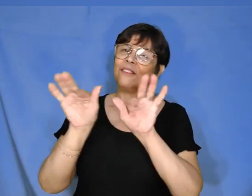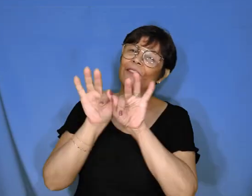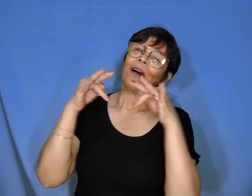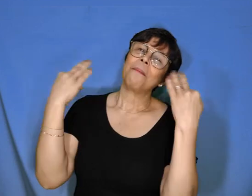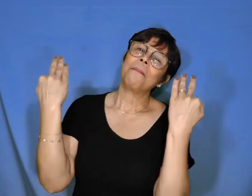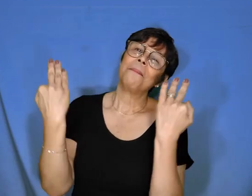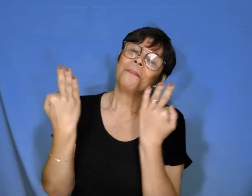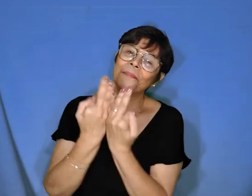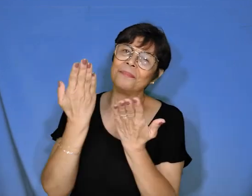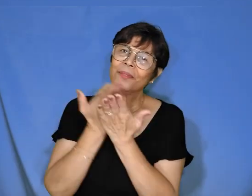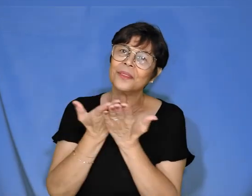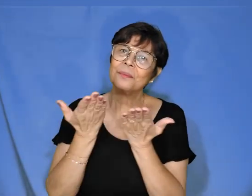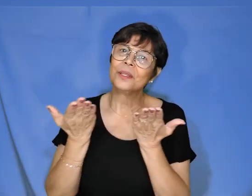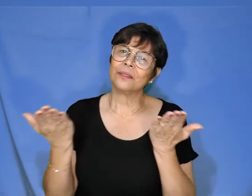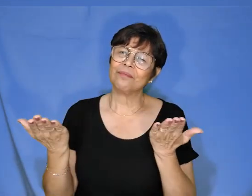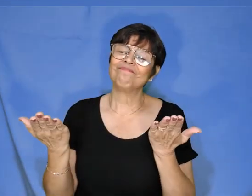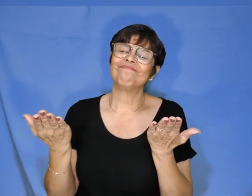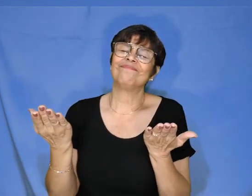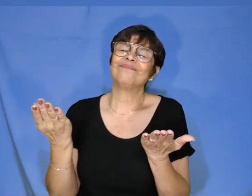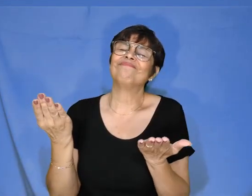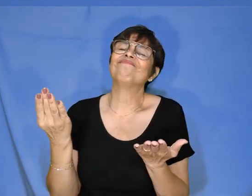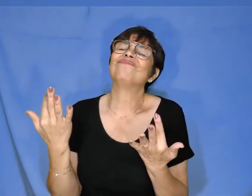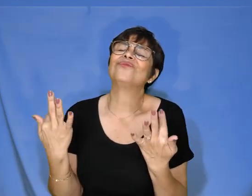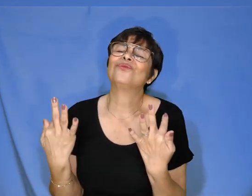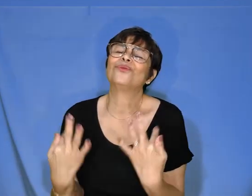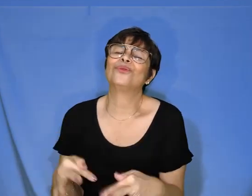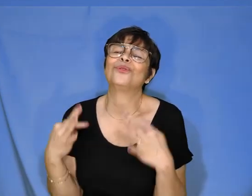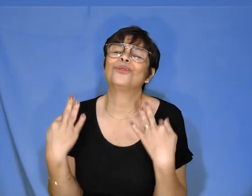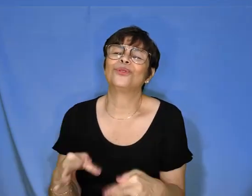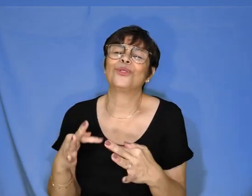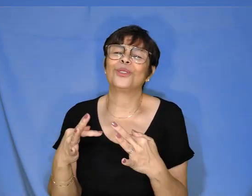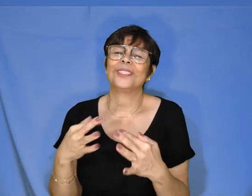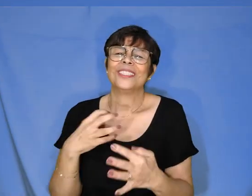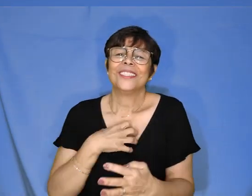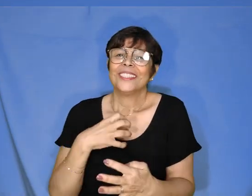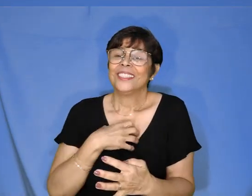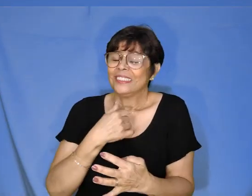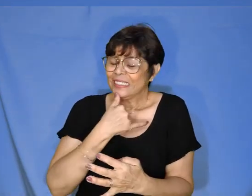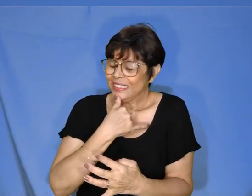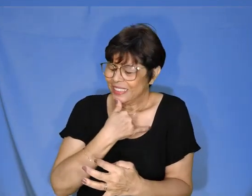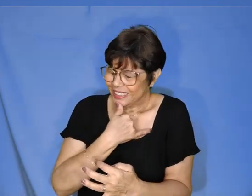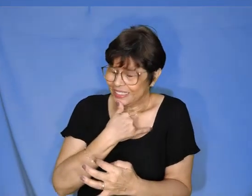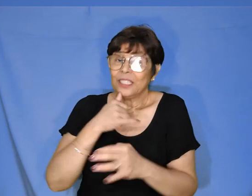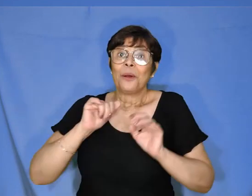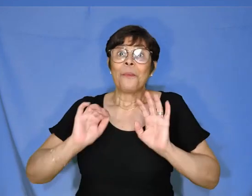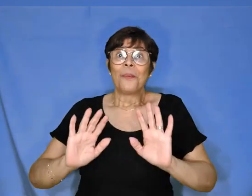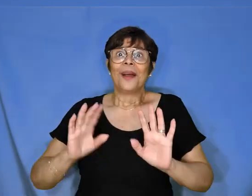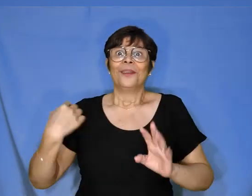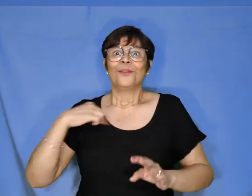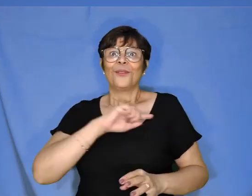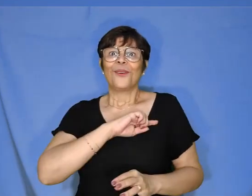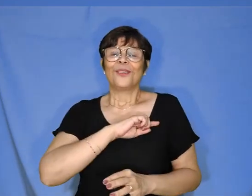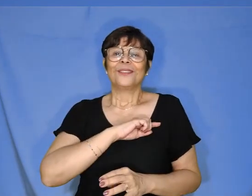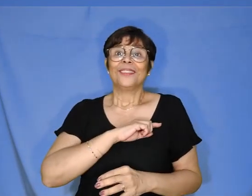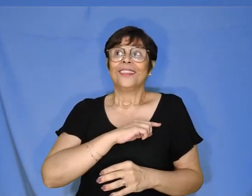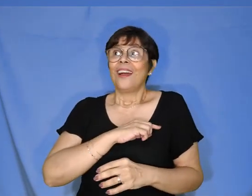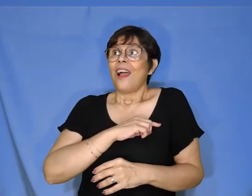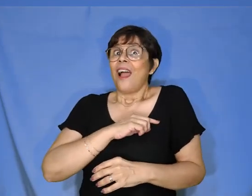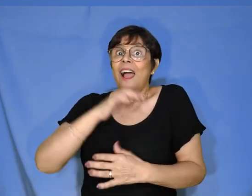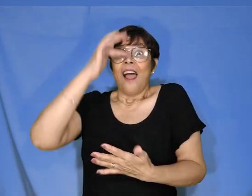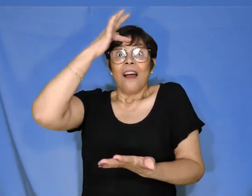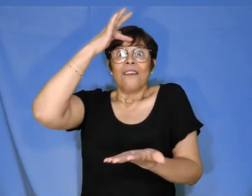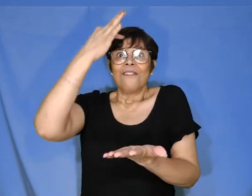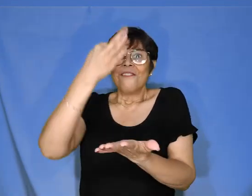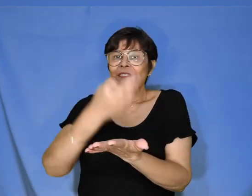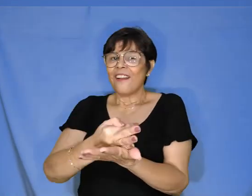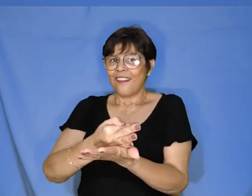doloroso. Mas a Bíblia diz que nós fazemos isso como um ato de fé naquilo que Deus